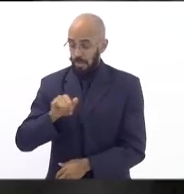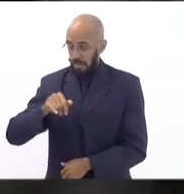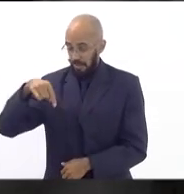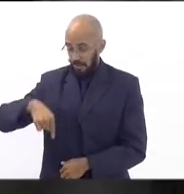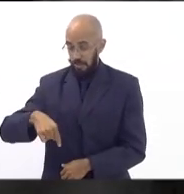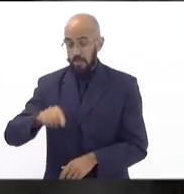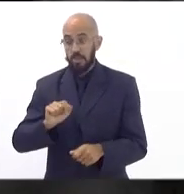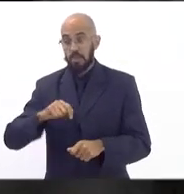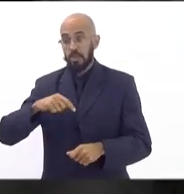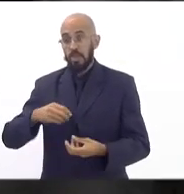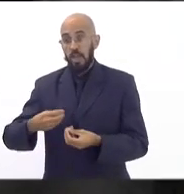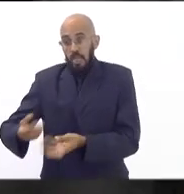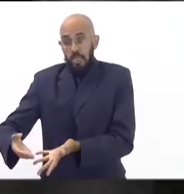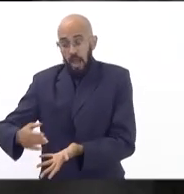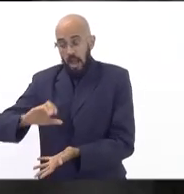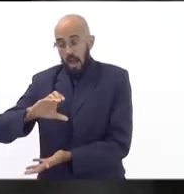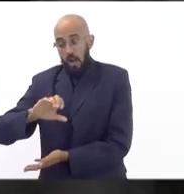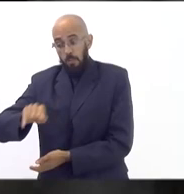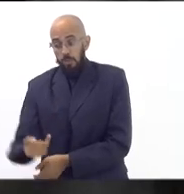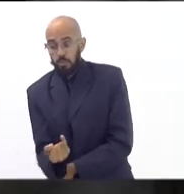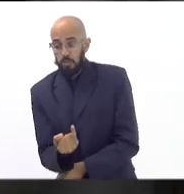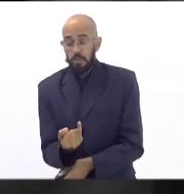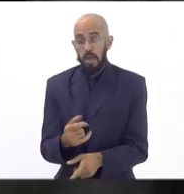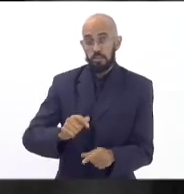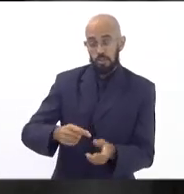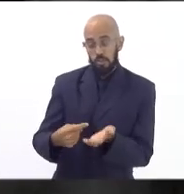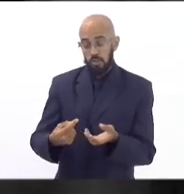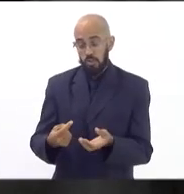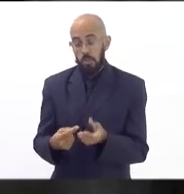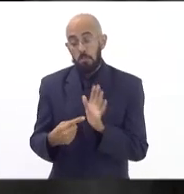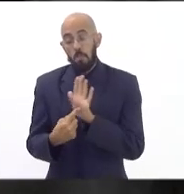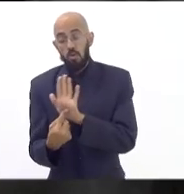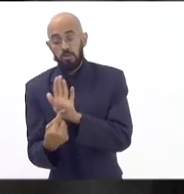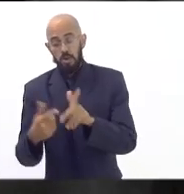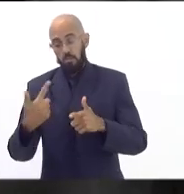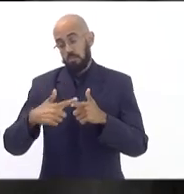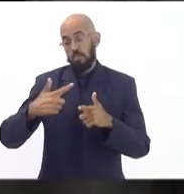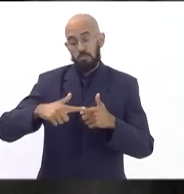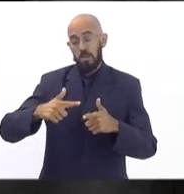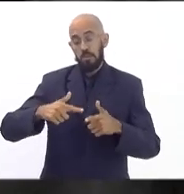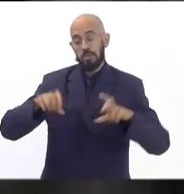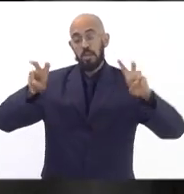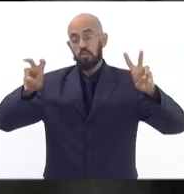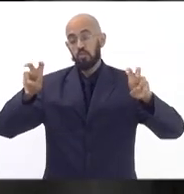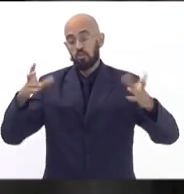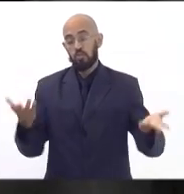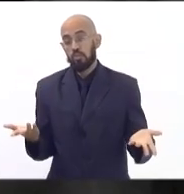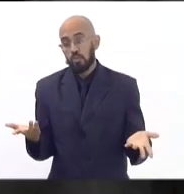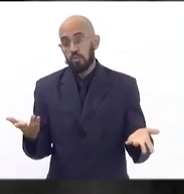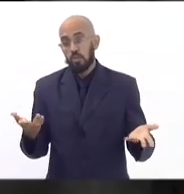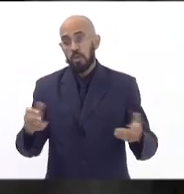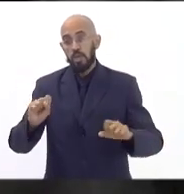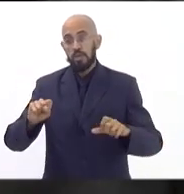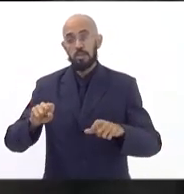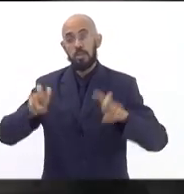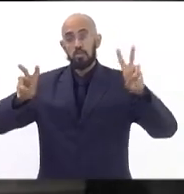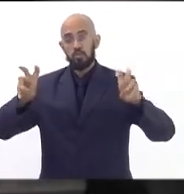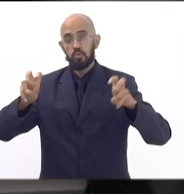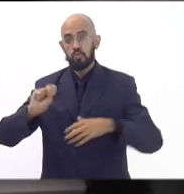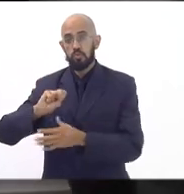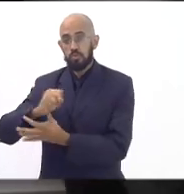nos dá a oportunidade de colocar os assuntos sobre a mesa é esse assunto de segurança pública ou